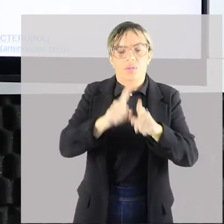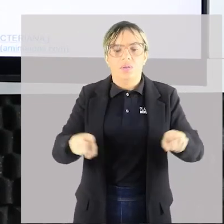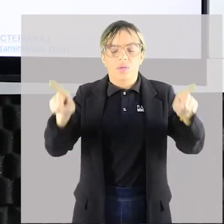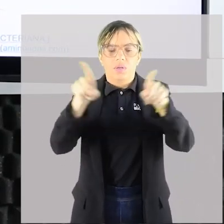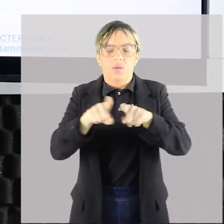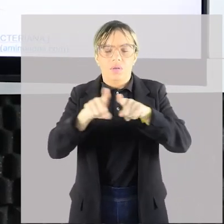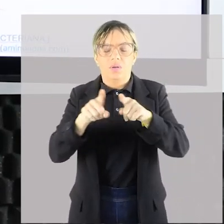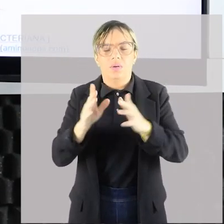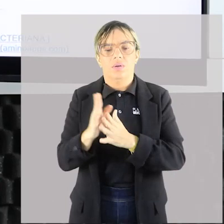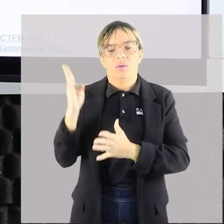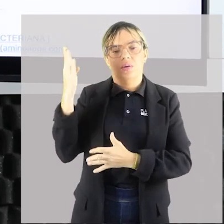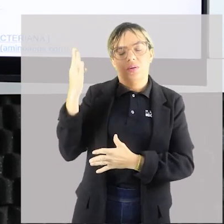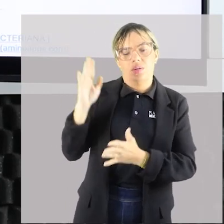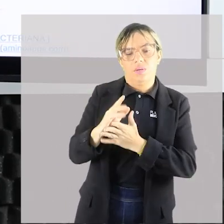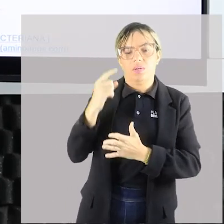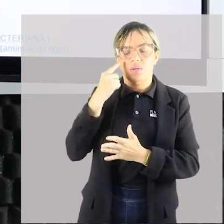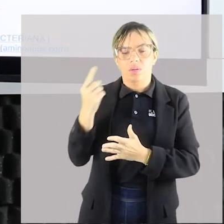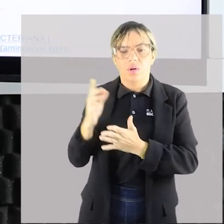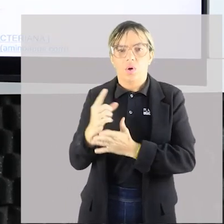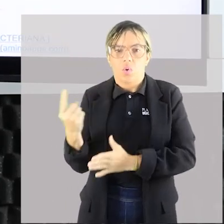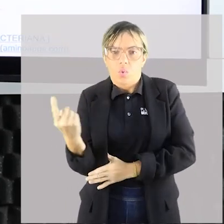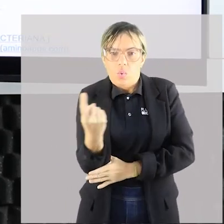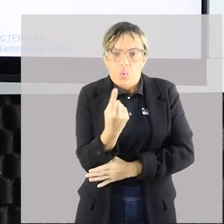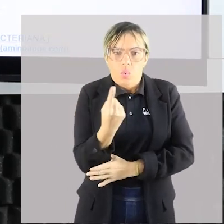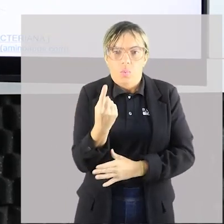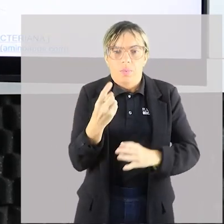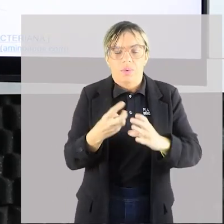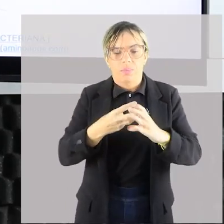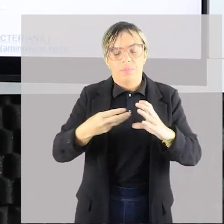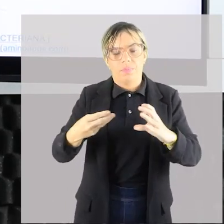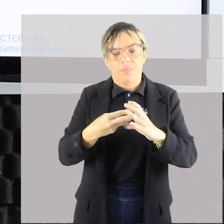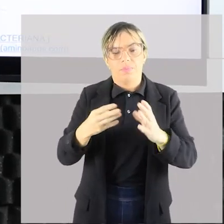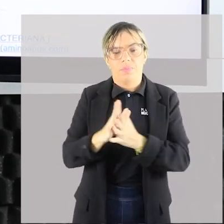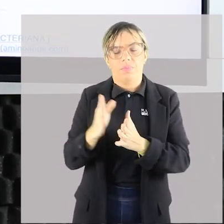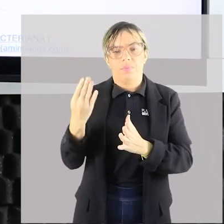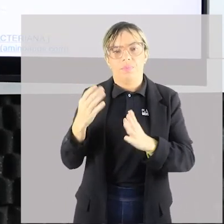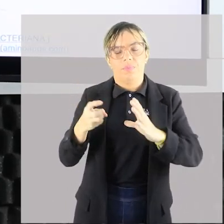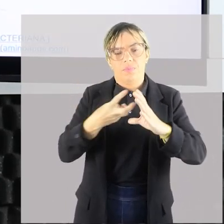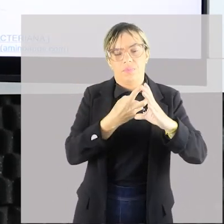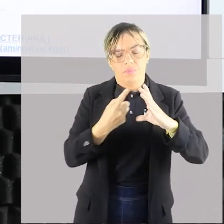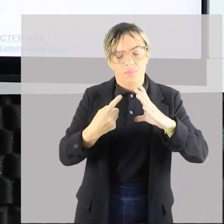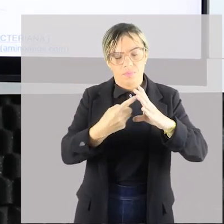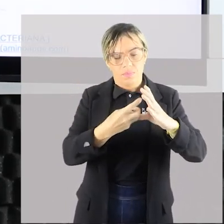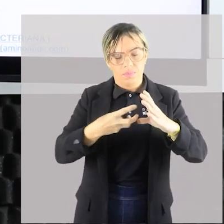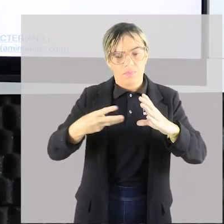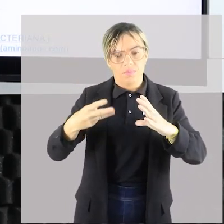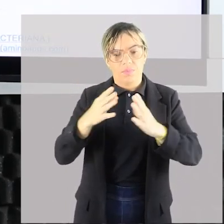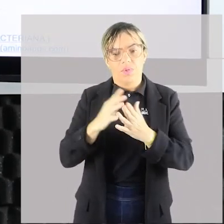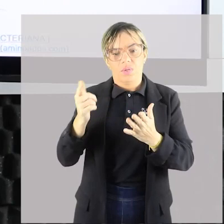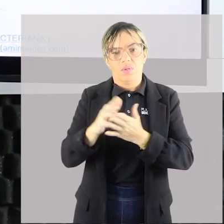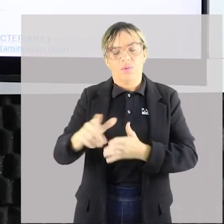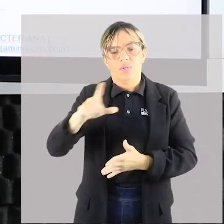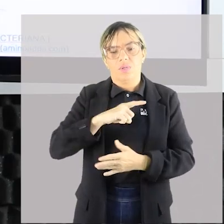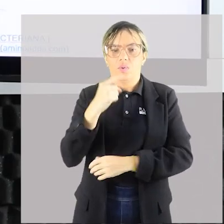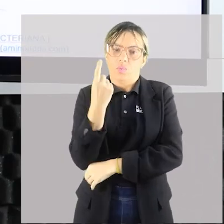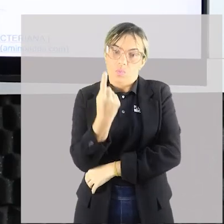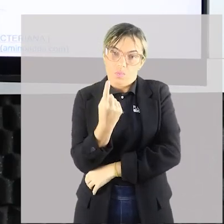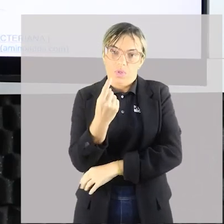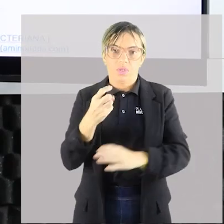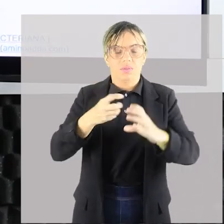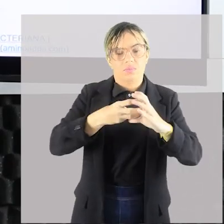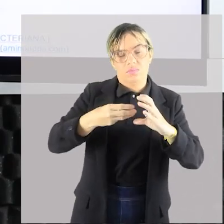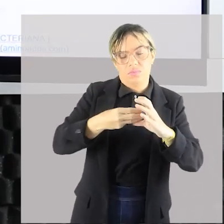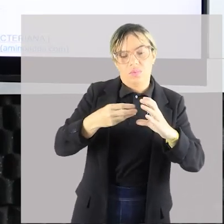essas bactérias elas são unicelulares. Então se é uma bactéria unicelular, ela só possui uma